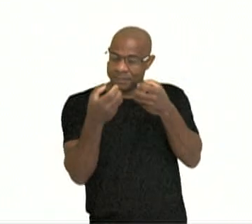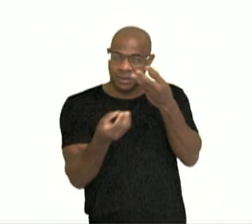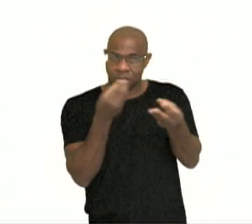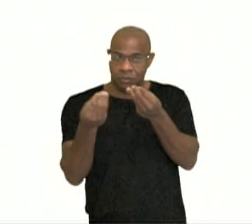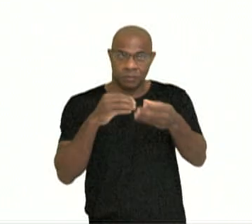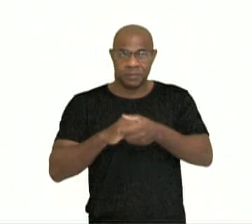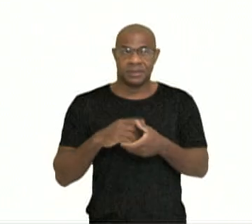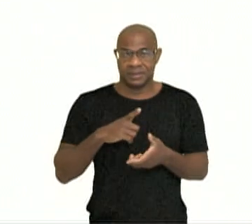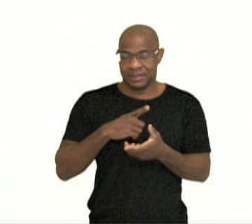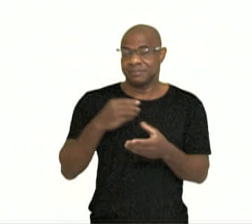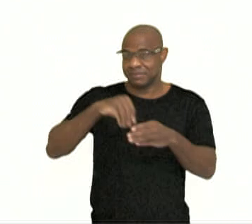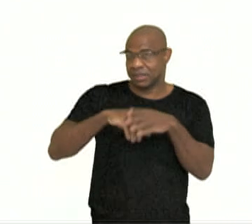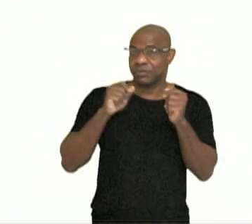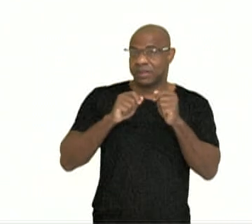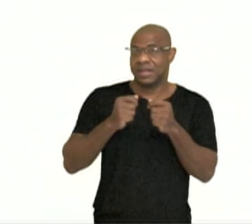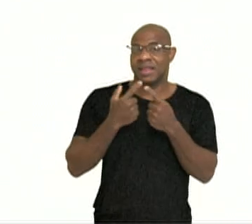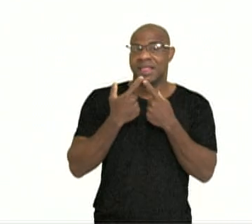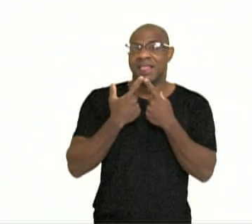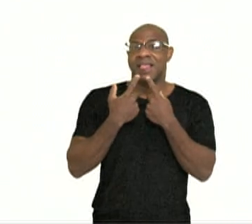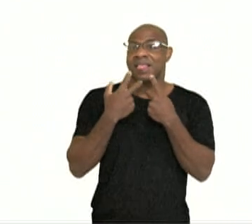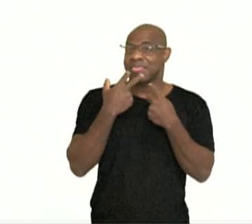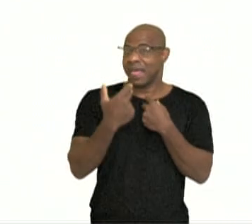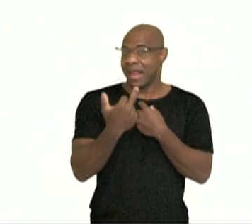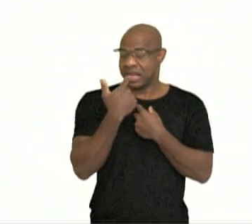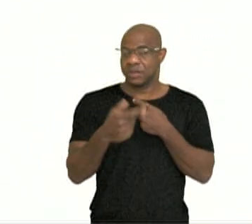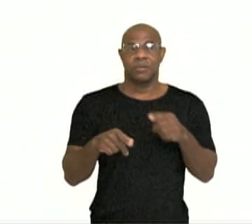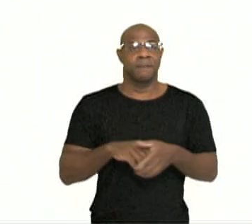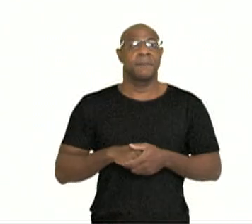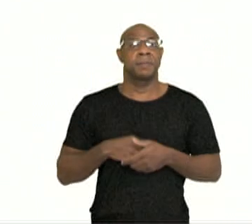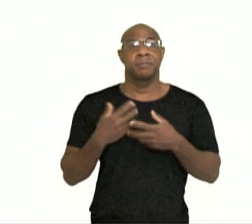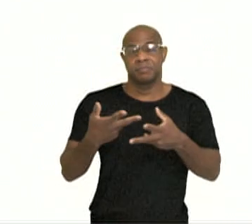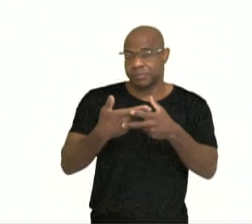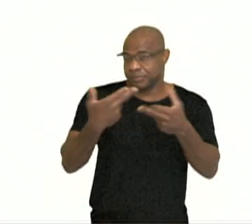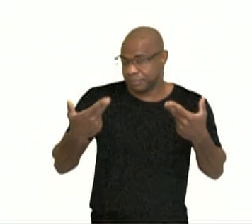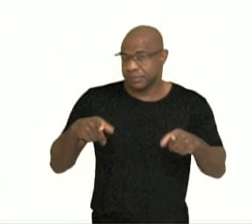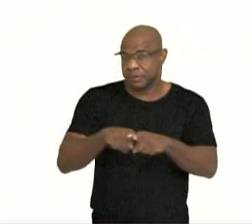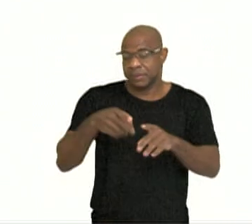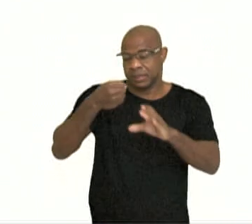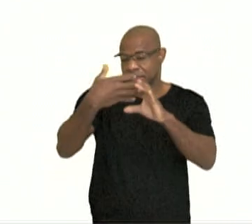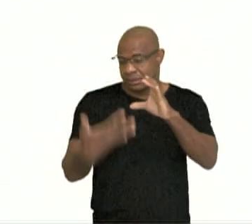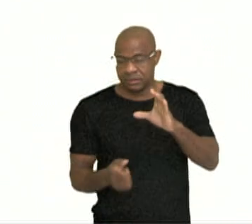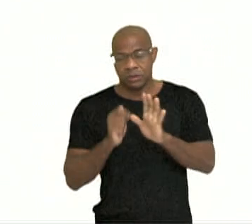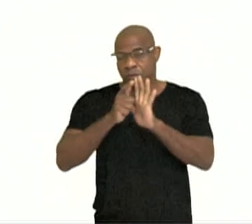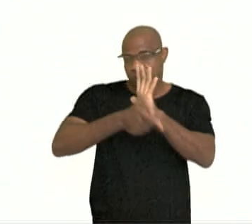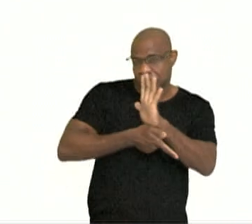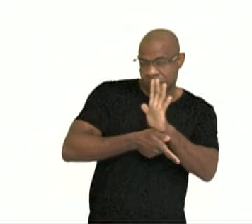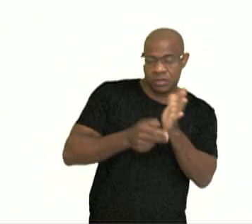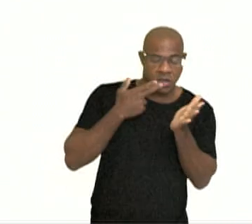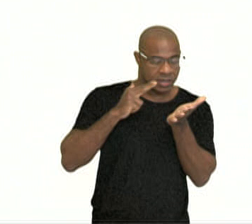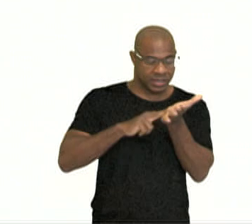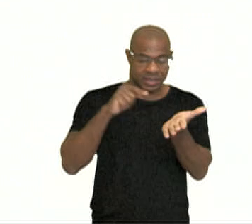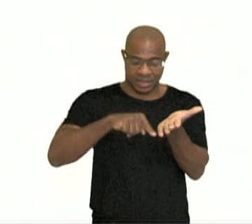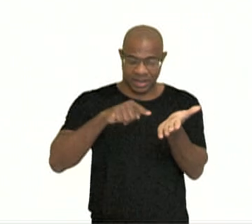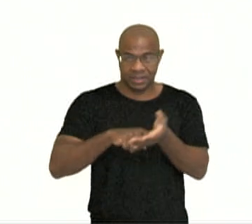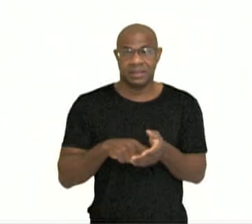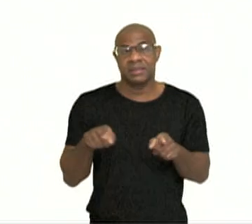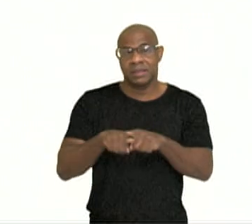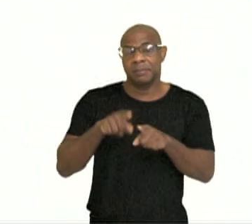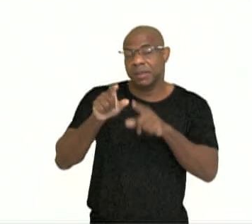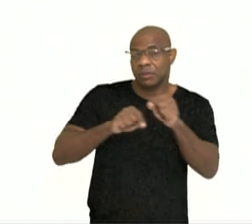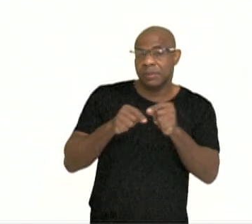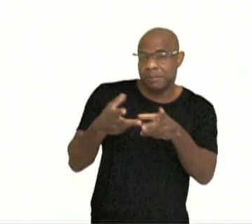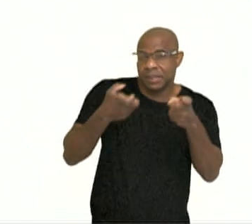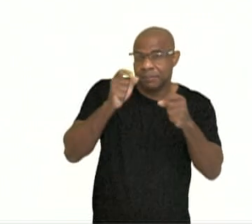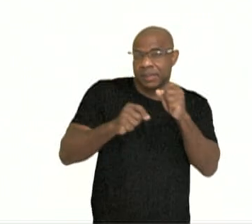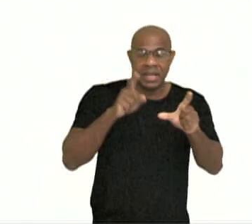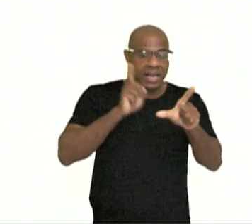da língua, né? Reconhecer os elementos de composição e características do gênero carta, reconhecendo